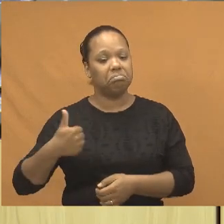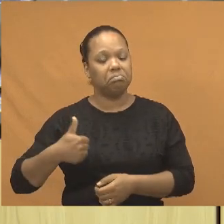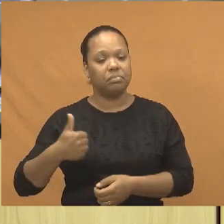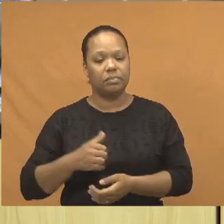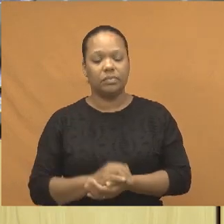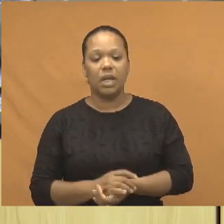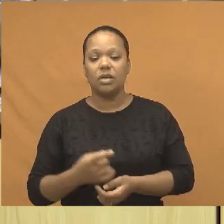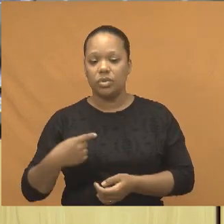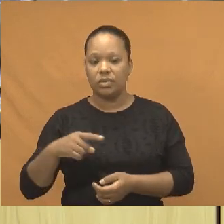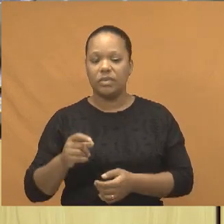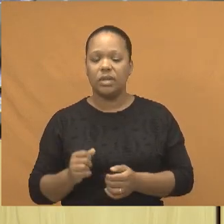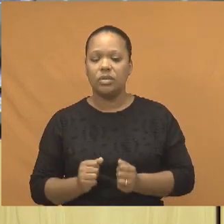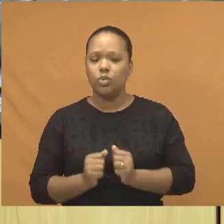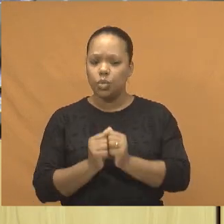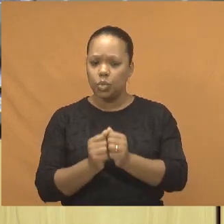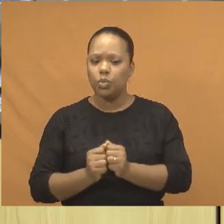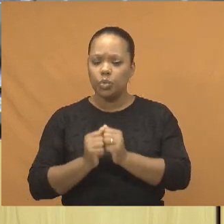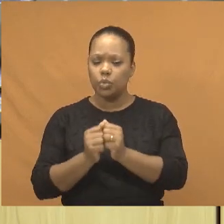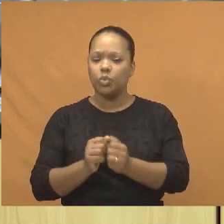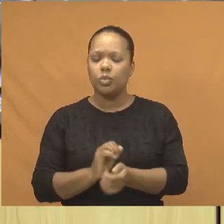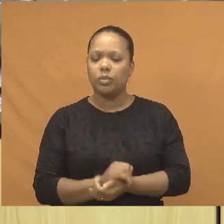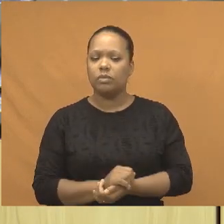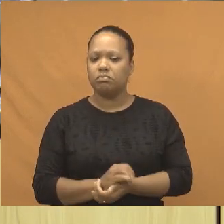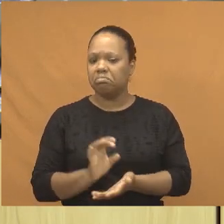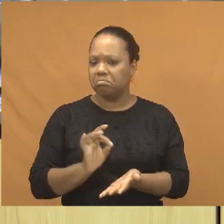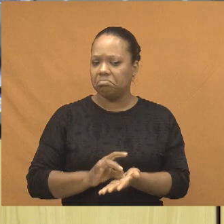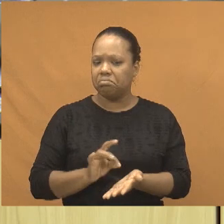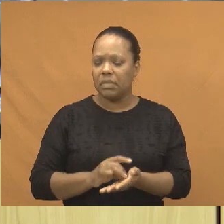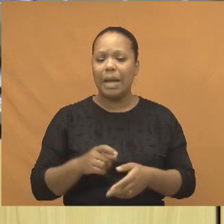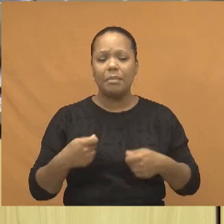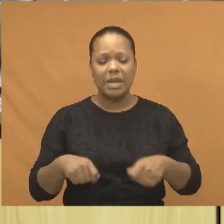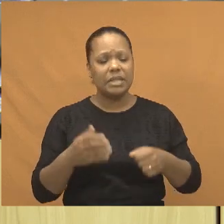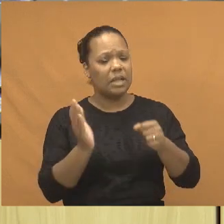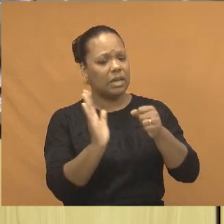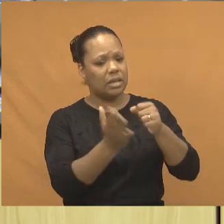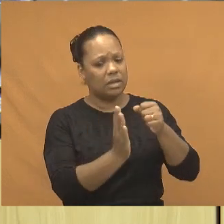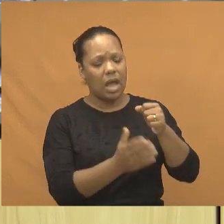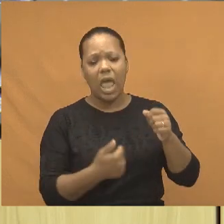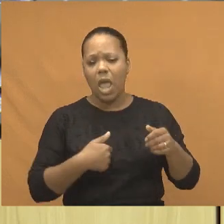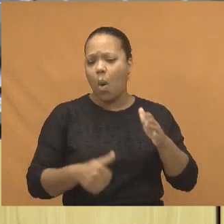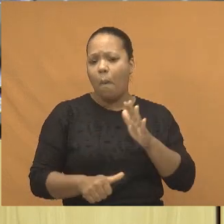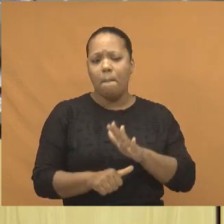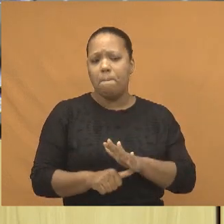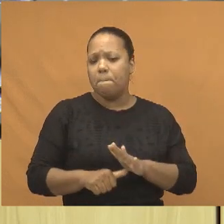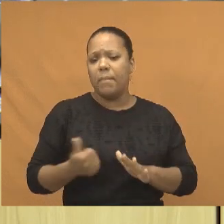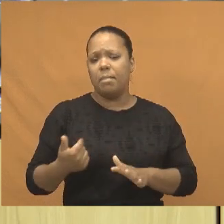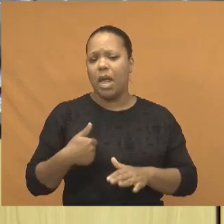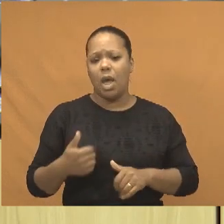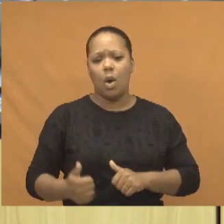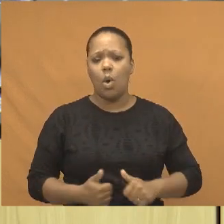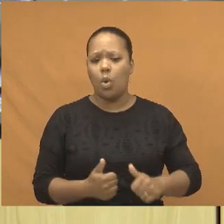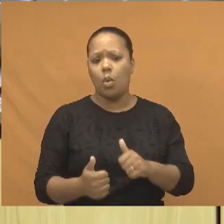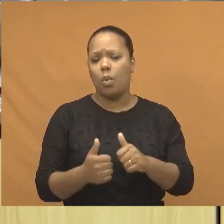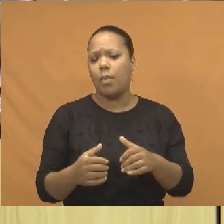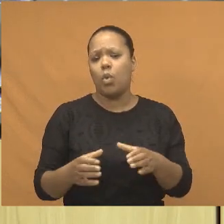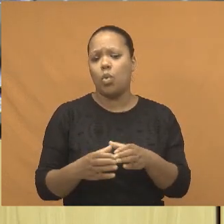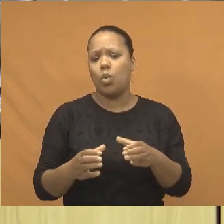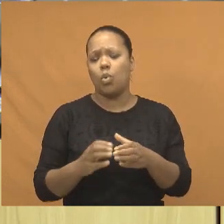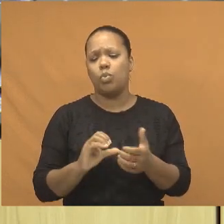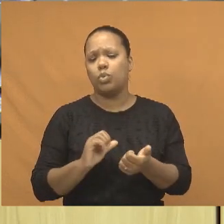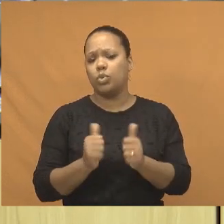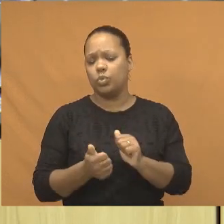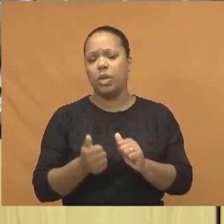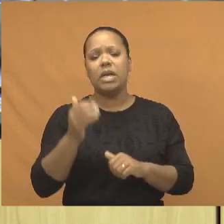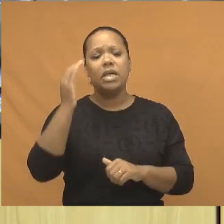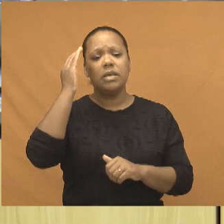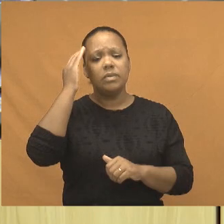em cima para que possa, sim, claro, fazer a manutenção. Eu sou o primeiro, eu que acompanho a área de esporte, sei